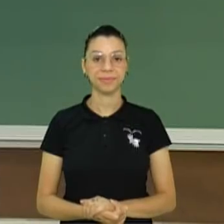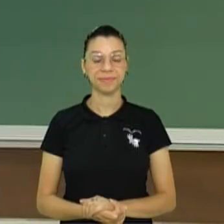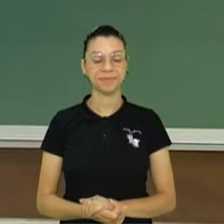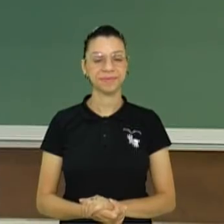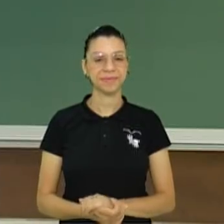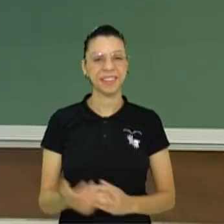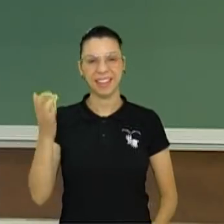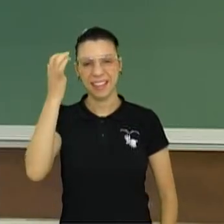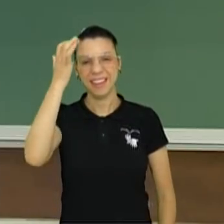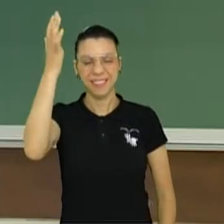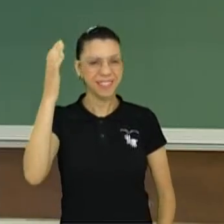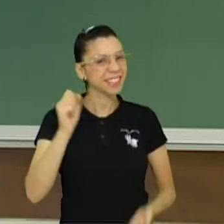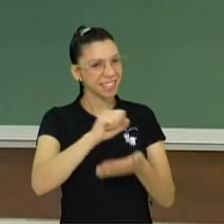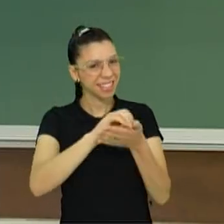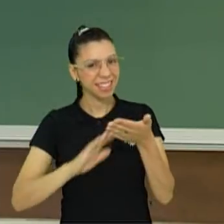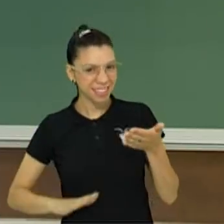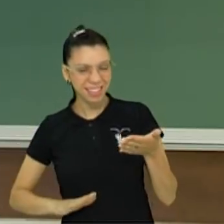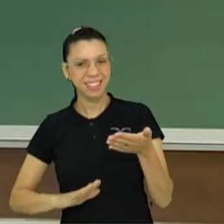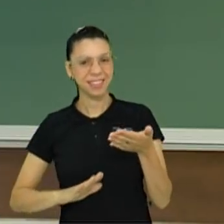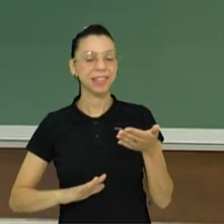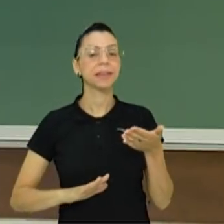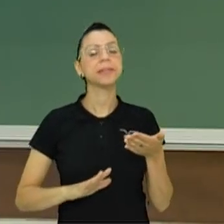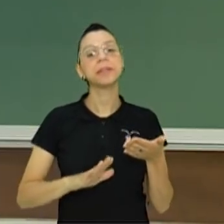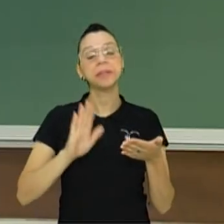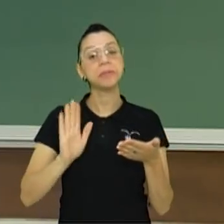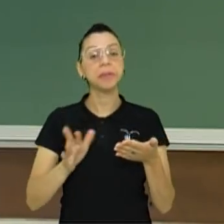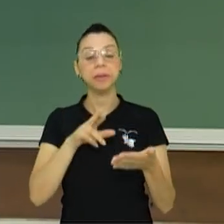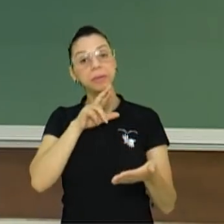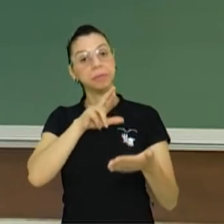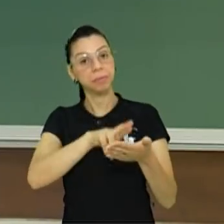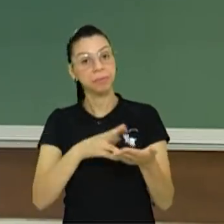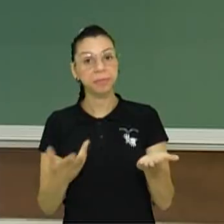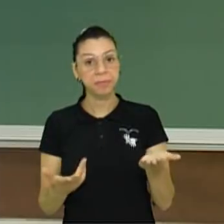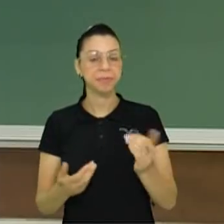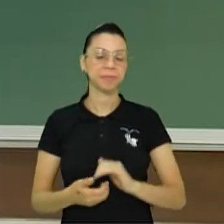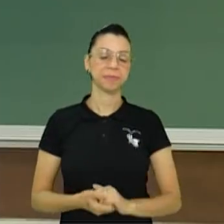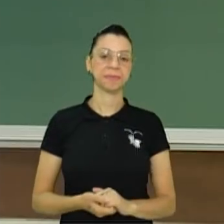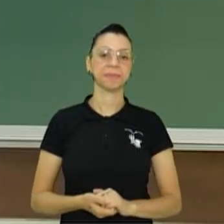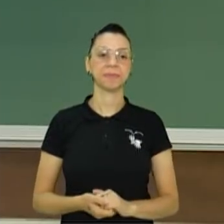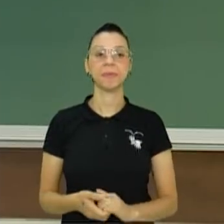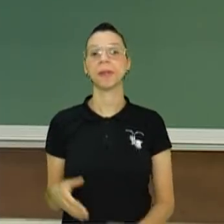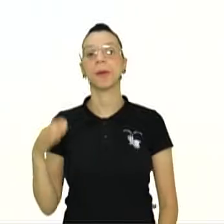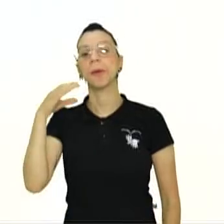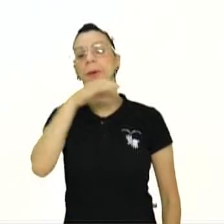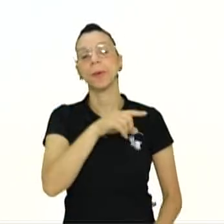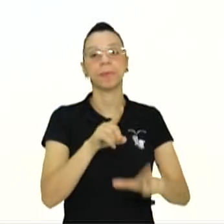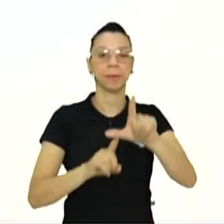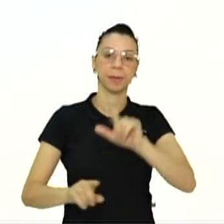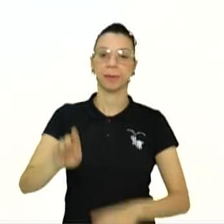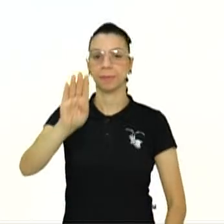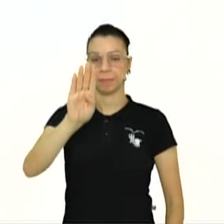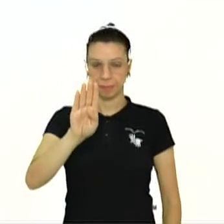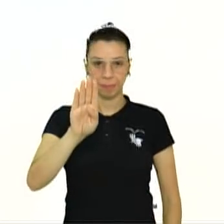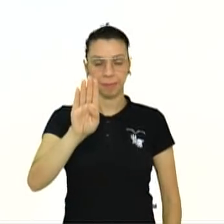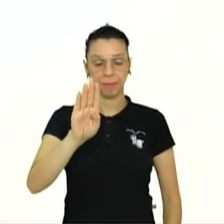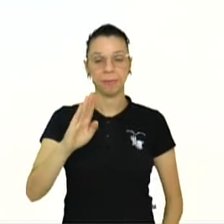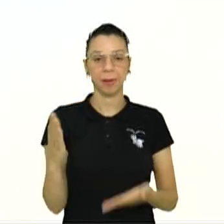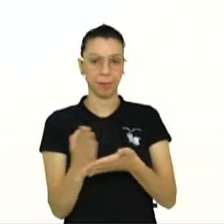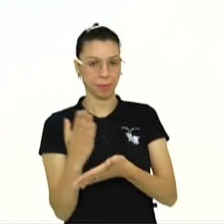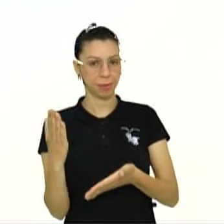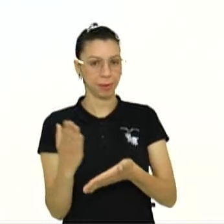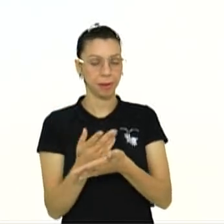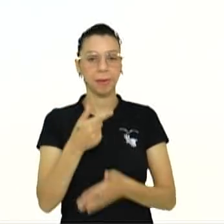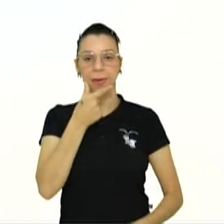Muito fácil esse exercício que vocês acabaram de fazer, né? É óbvio que é a letra B, a obra